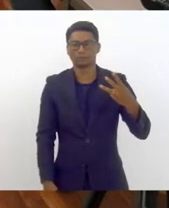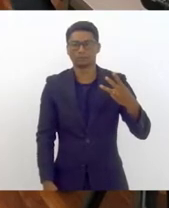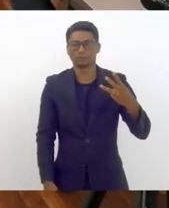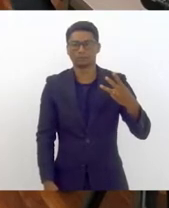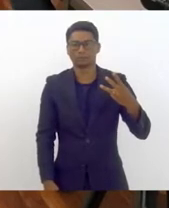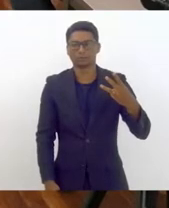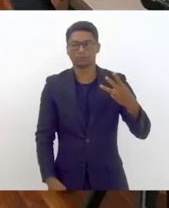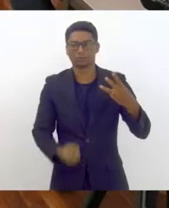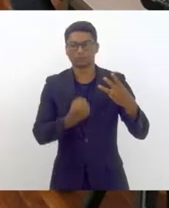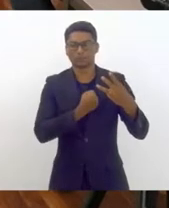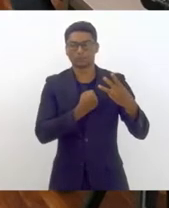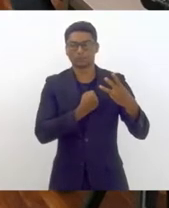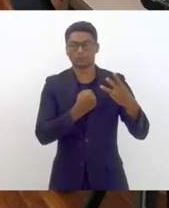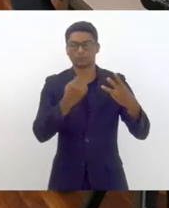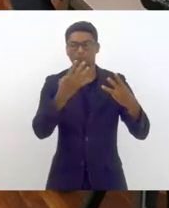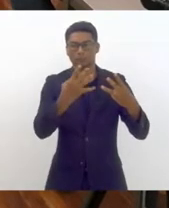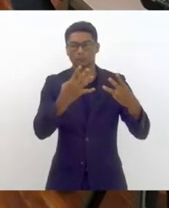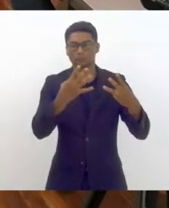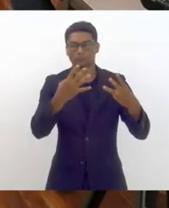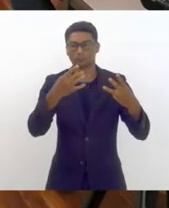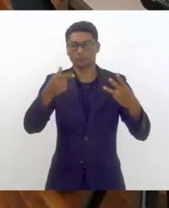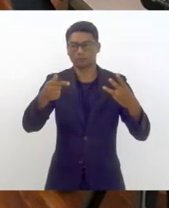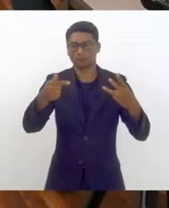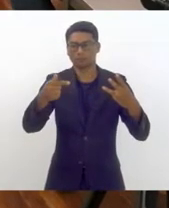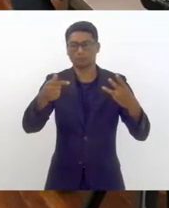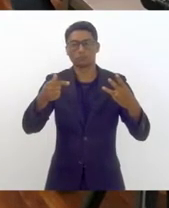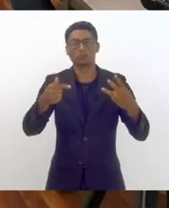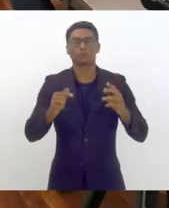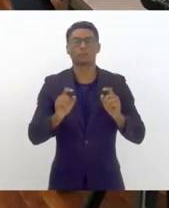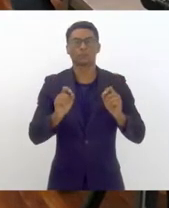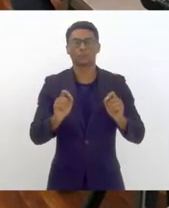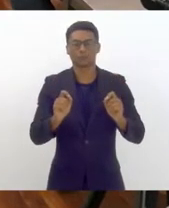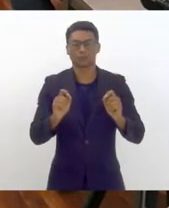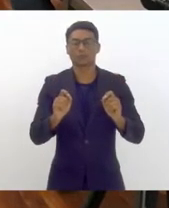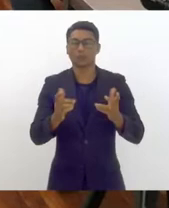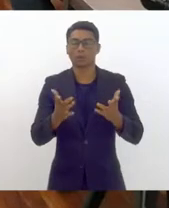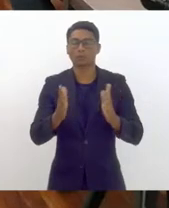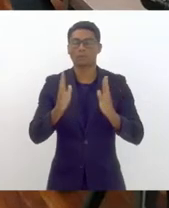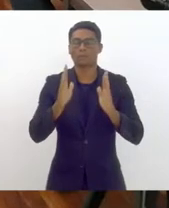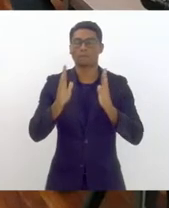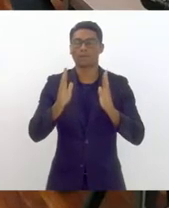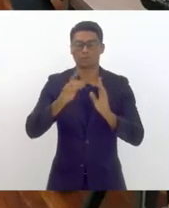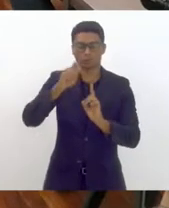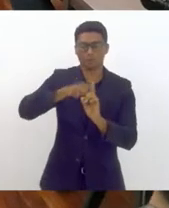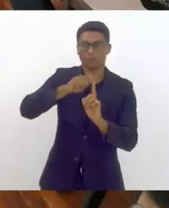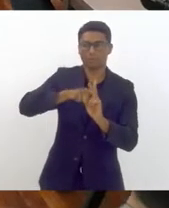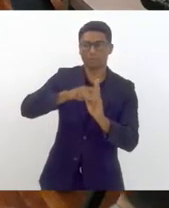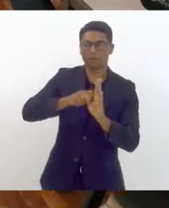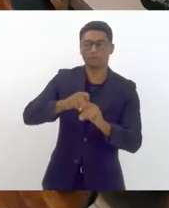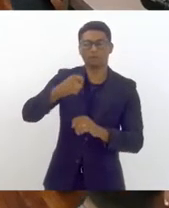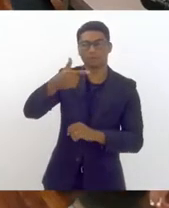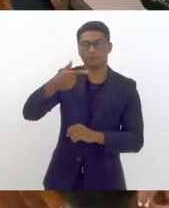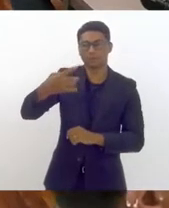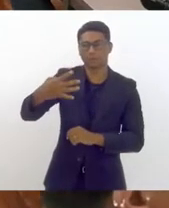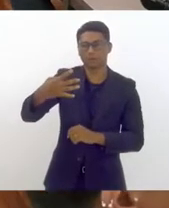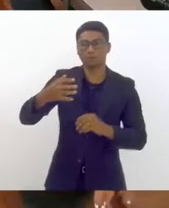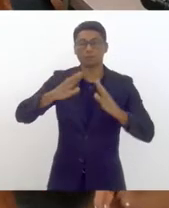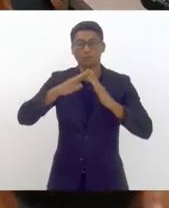De número 47, determina que no prazo de 24 meses, as escolas públicas da rede estadual de